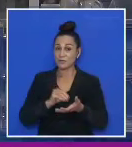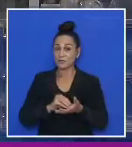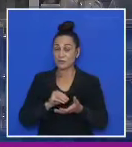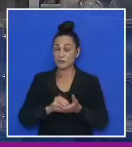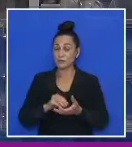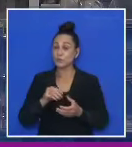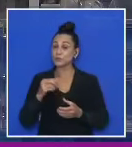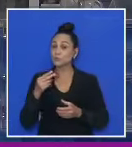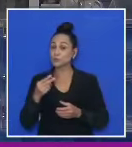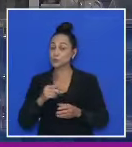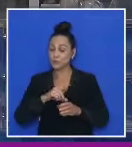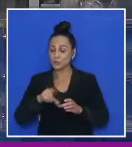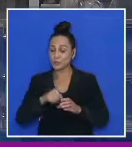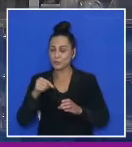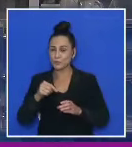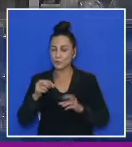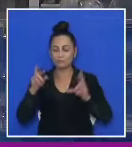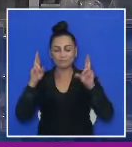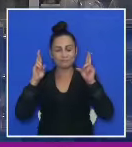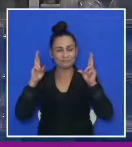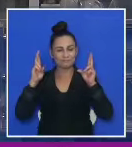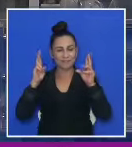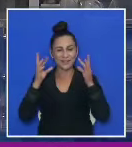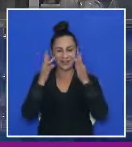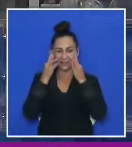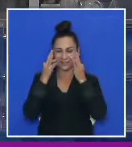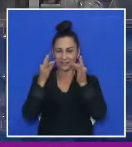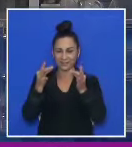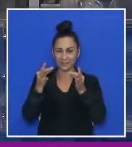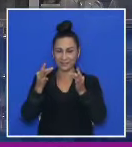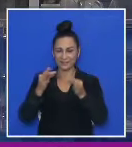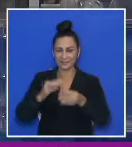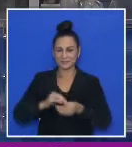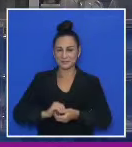Faltando duas bolas, atenção, cruze os dedos.